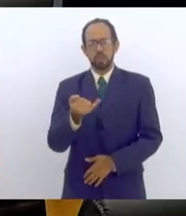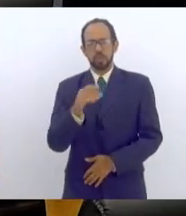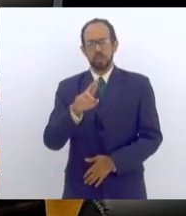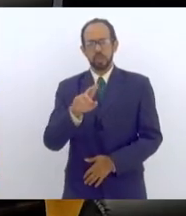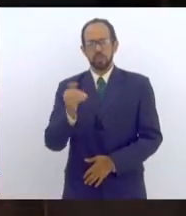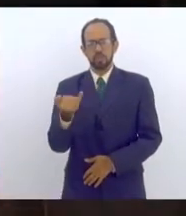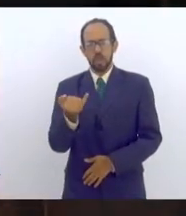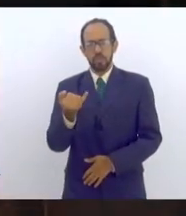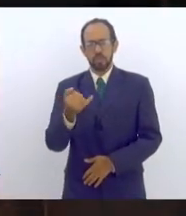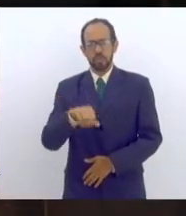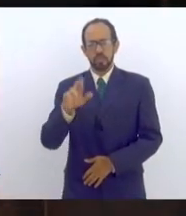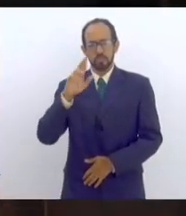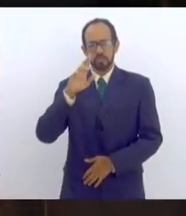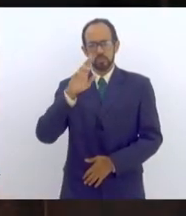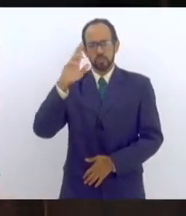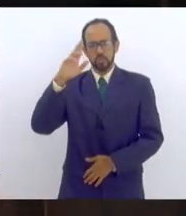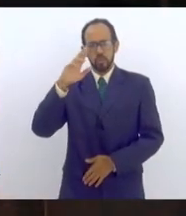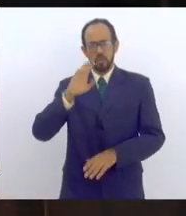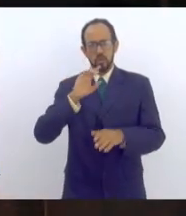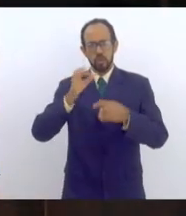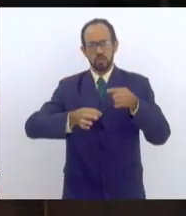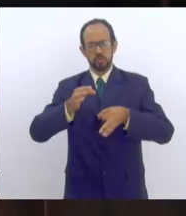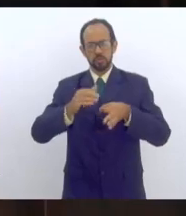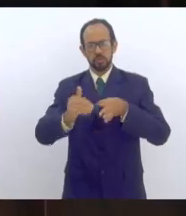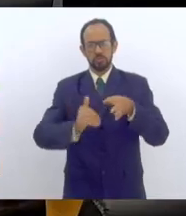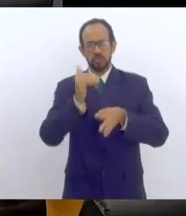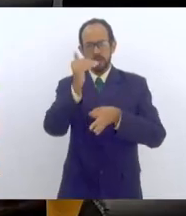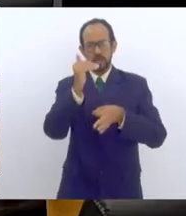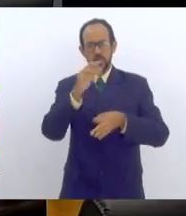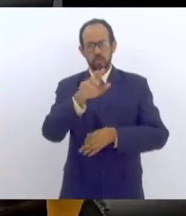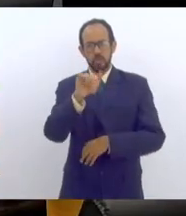Janeiro, excelentíssimo desembargador Dr. Ricardo Cardoso.